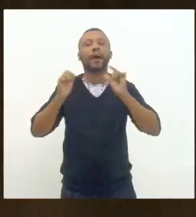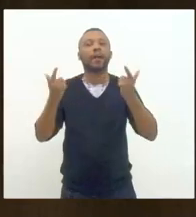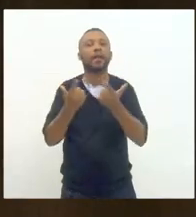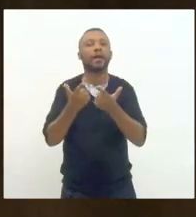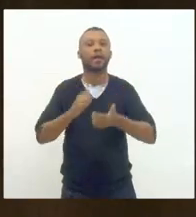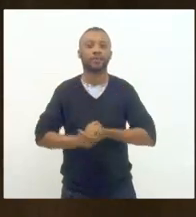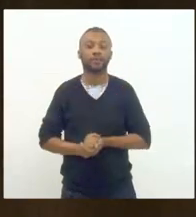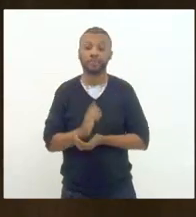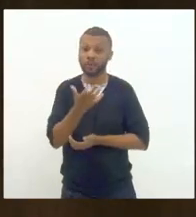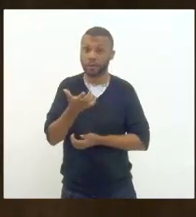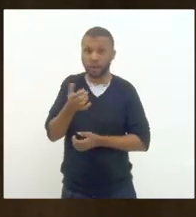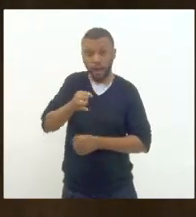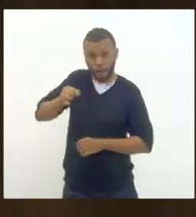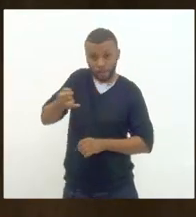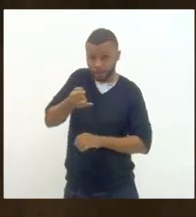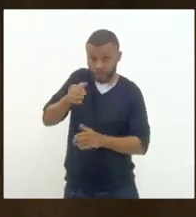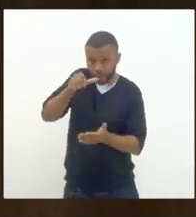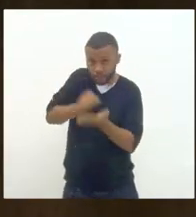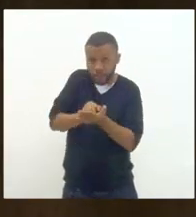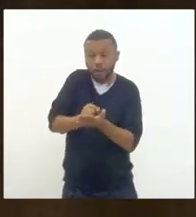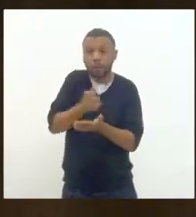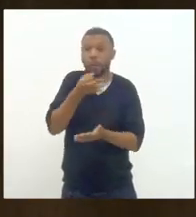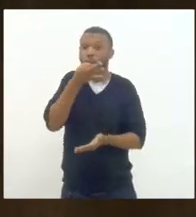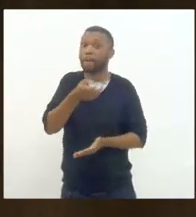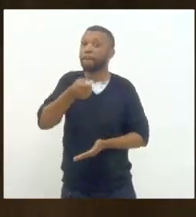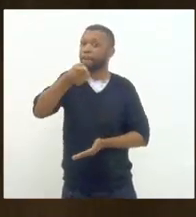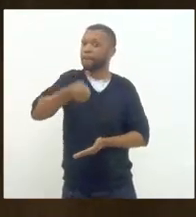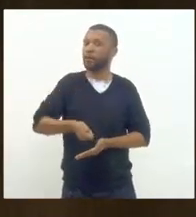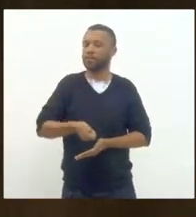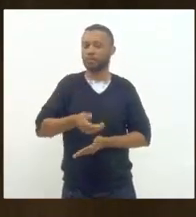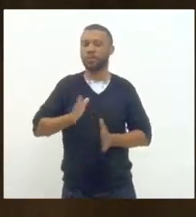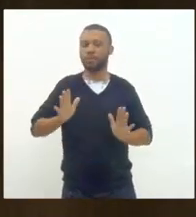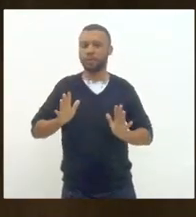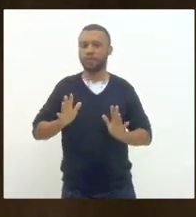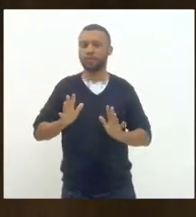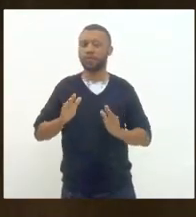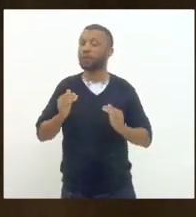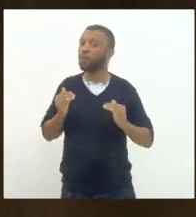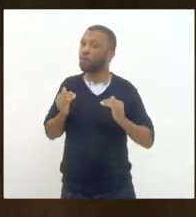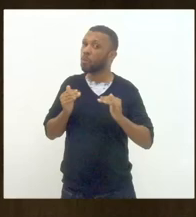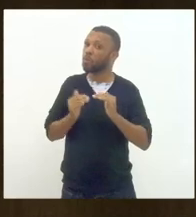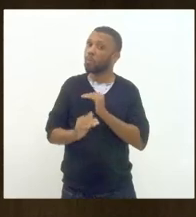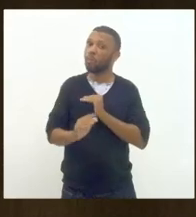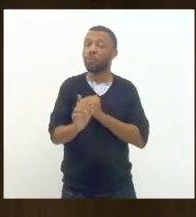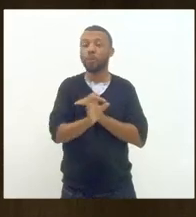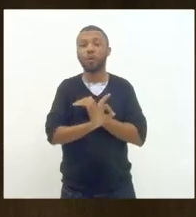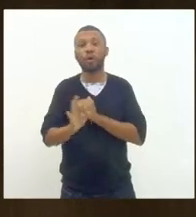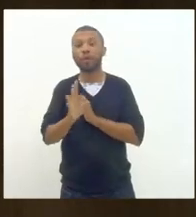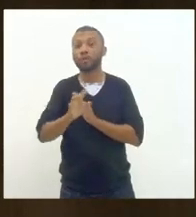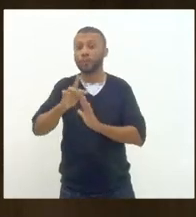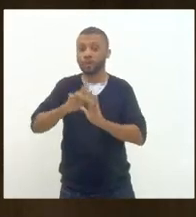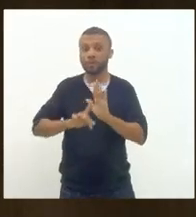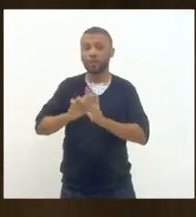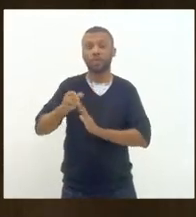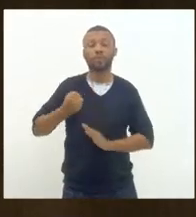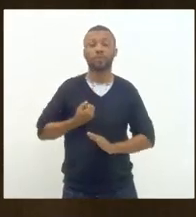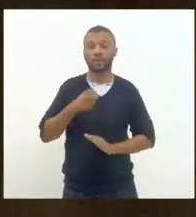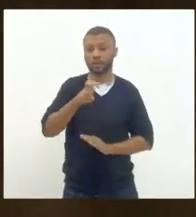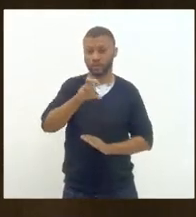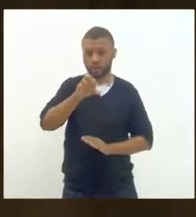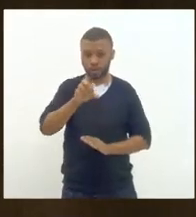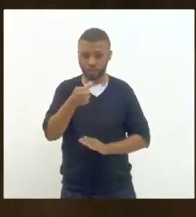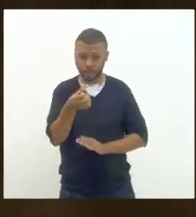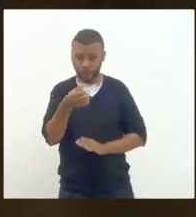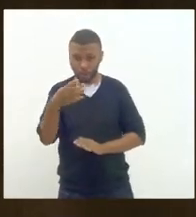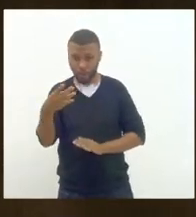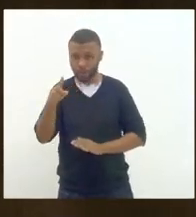eu gostaria de deixar consignado o meu posicionamento contrário ao projeto de lei